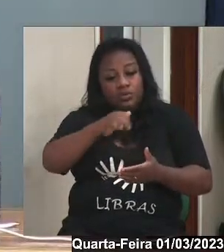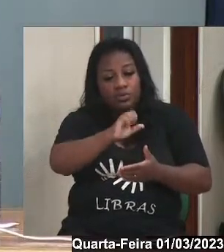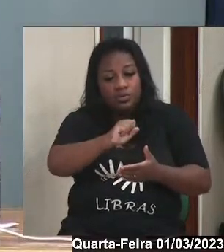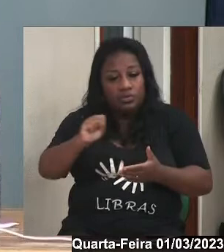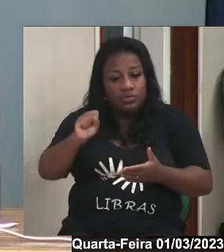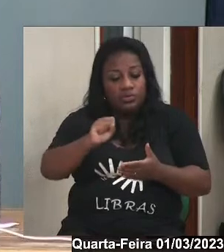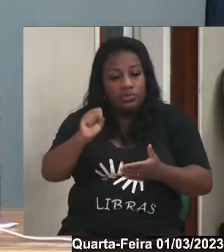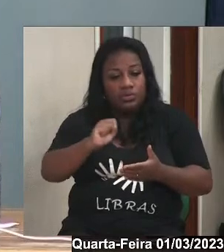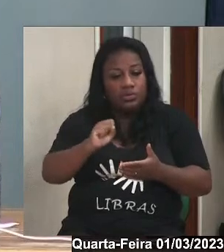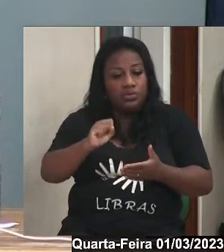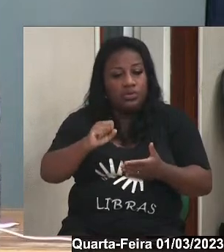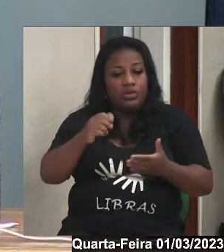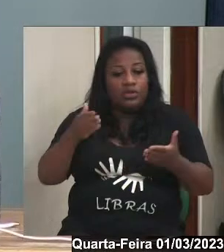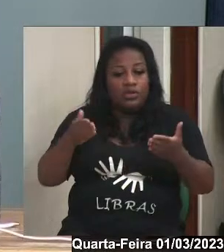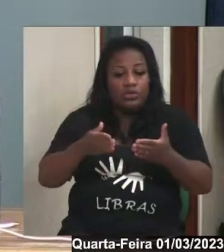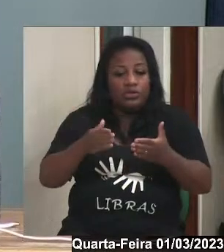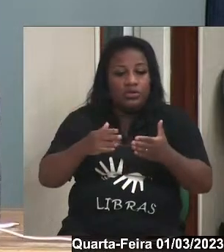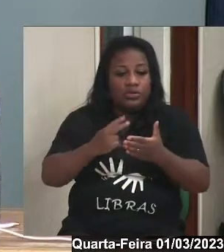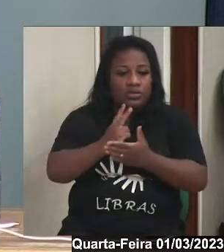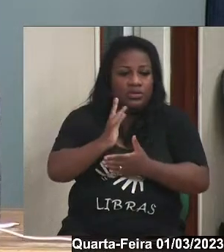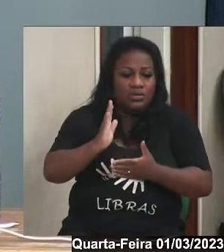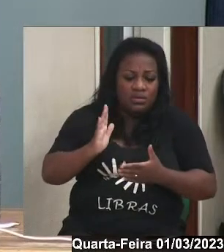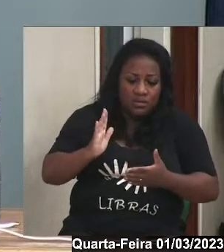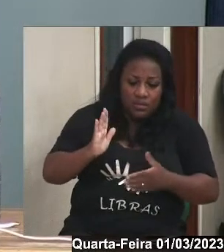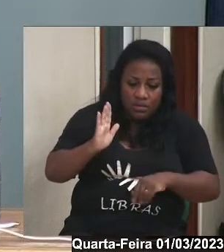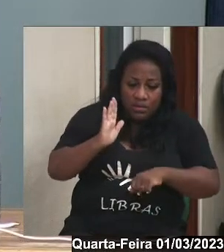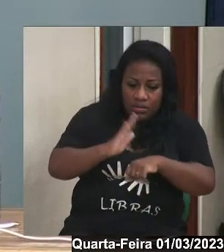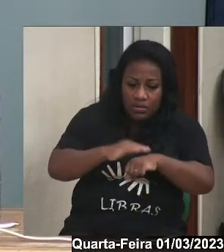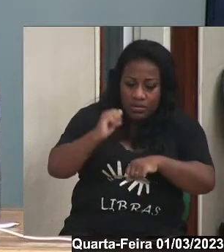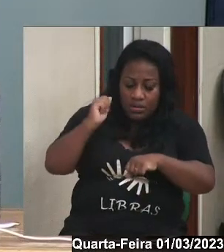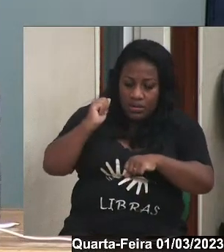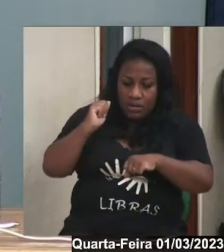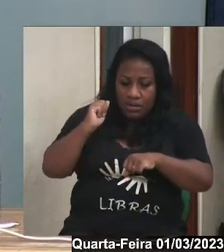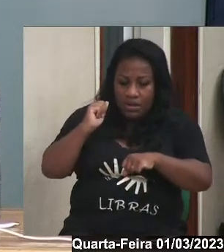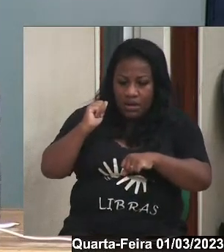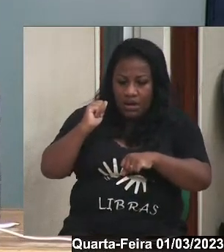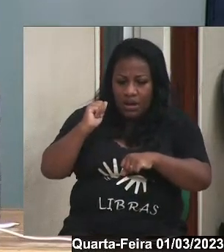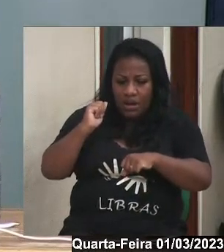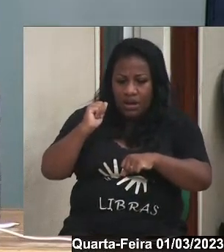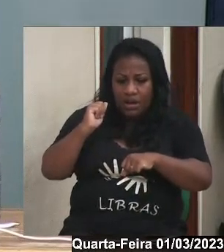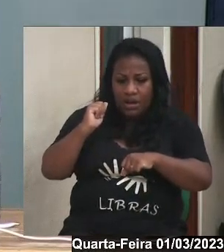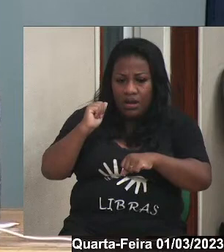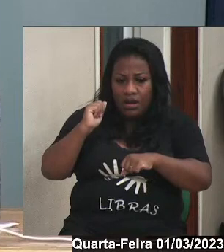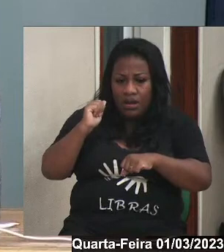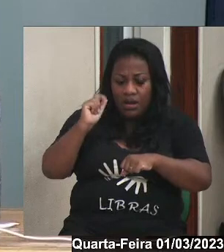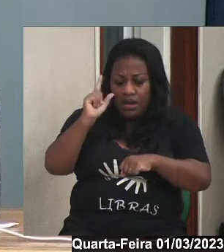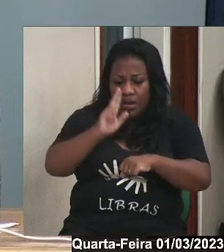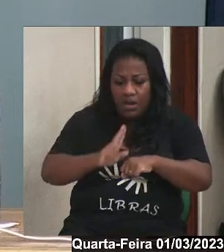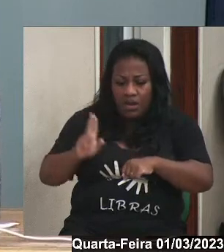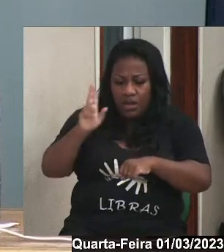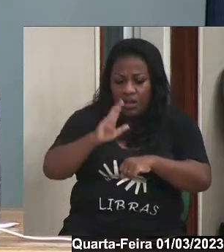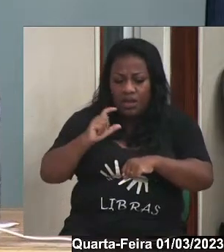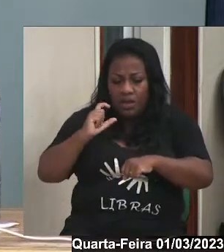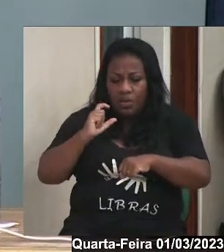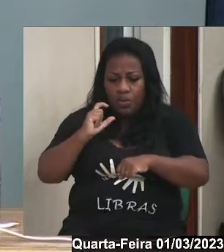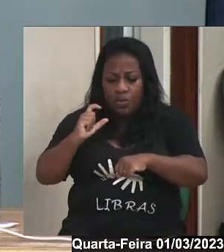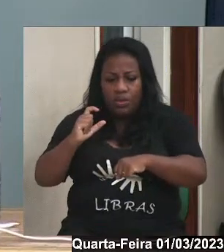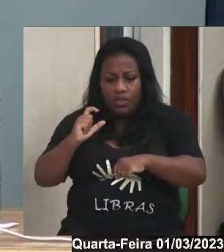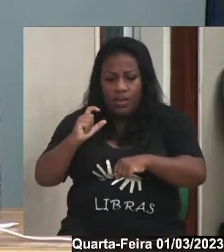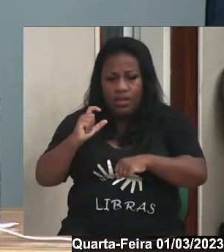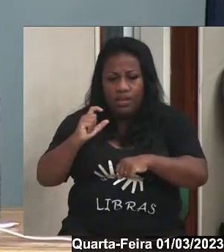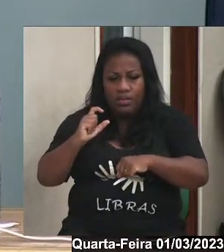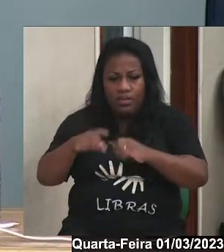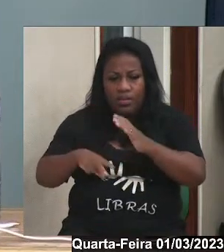Santos, após o seu presidente, solicitou o primeiro secretário que fizesse chamada dos oradores inscritos para fazer uso da palavra no pequeno